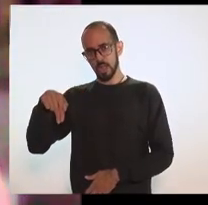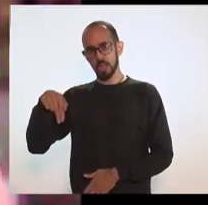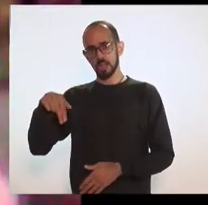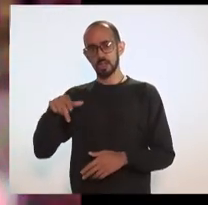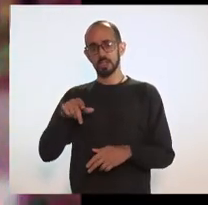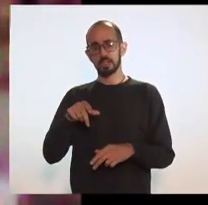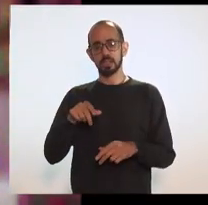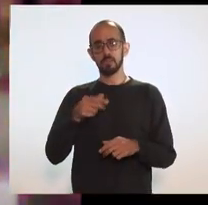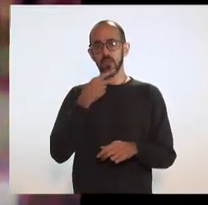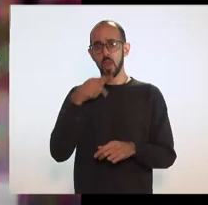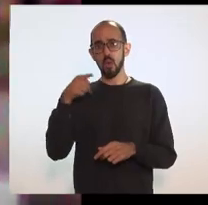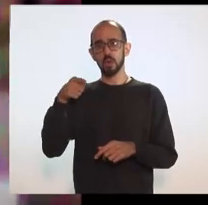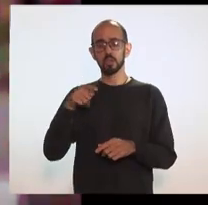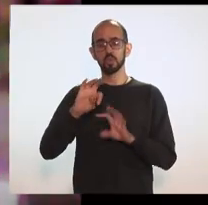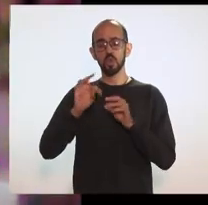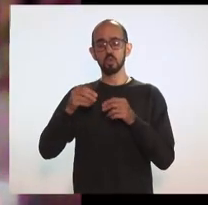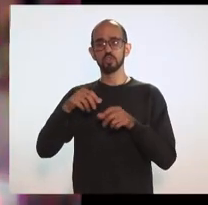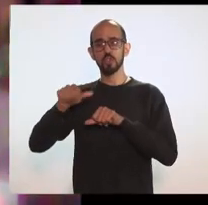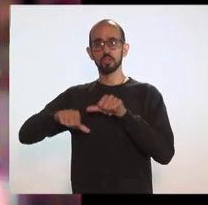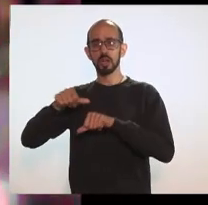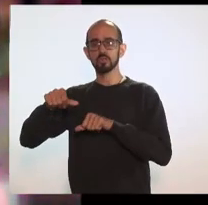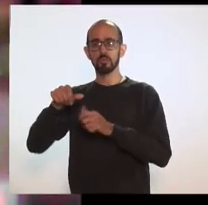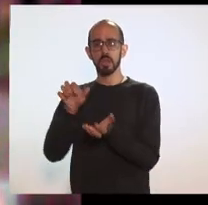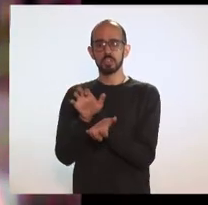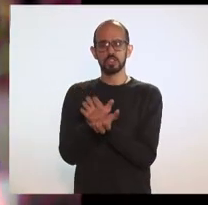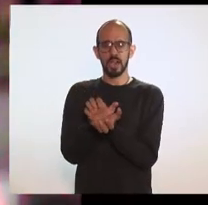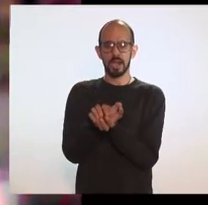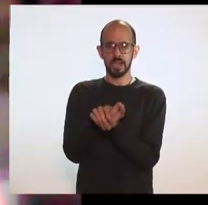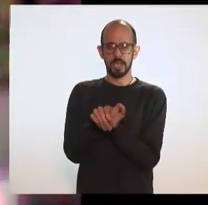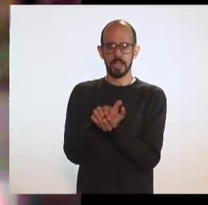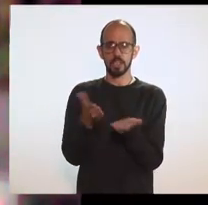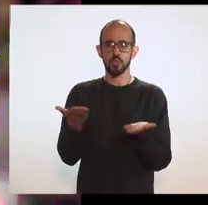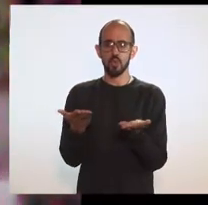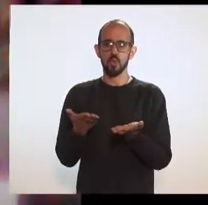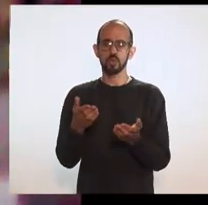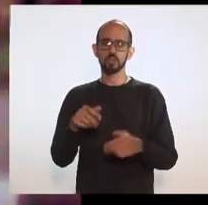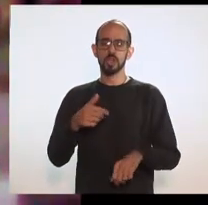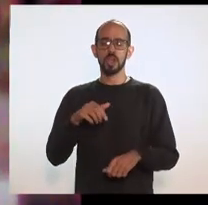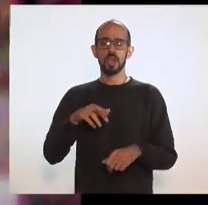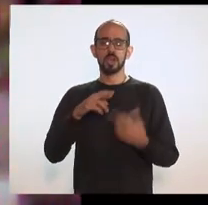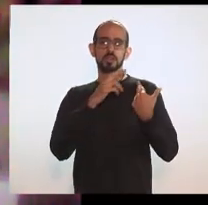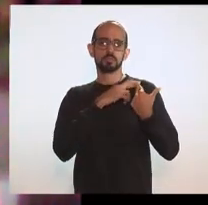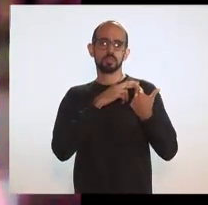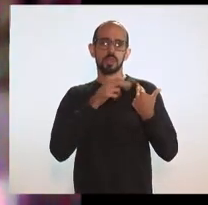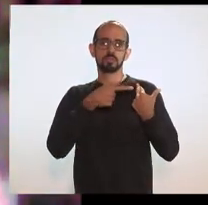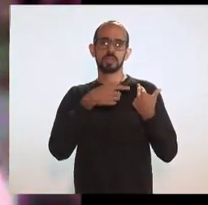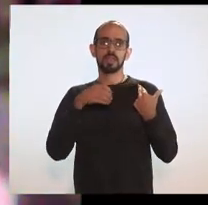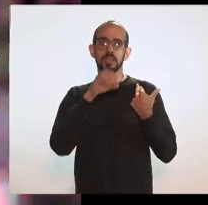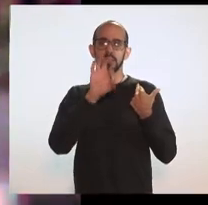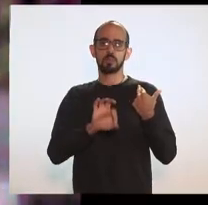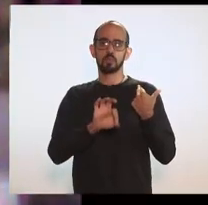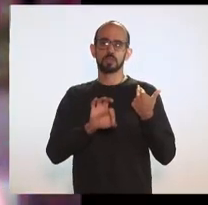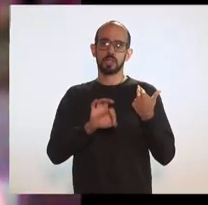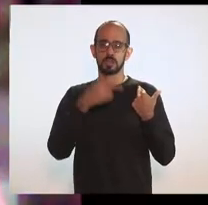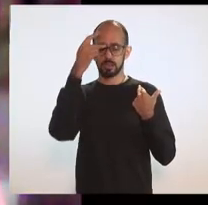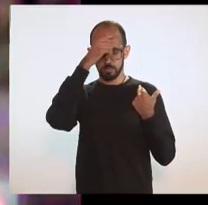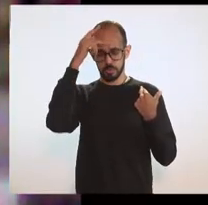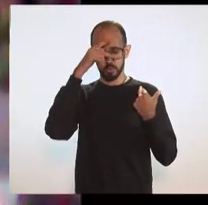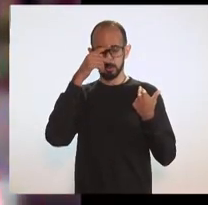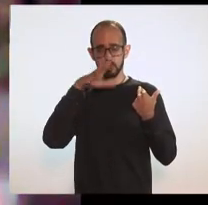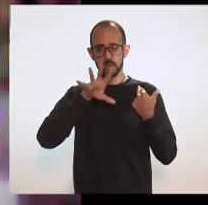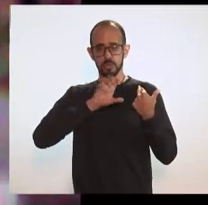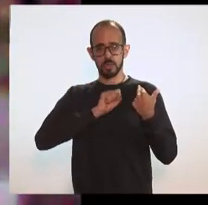responsável por mais de setenta por cento das pessoas imunizadas no Brasil é mas a gente tem que discutir também